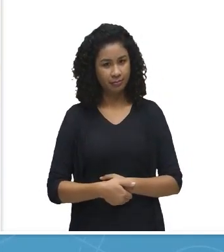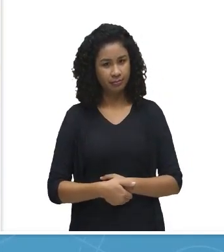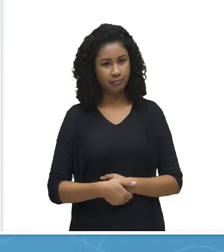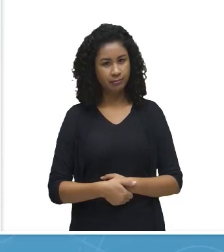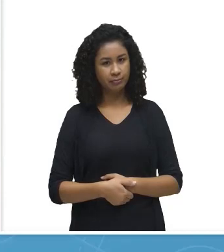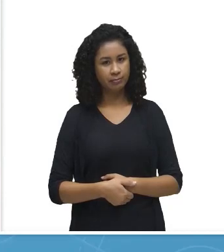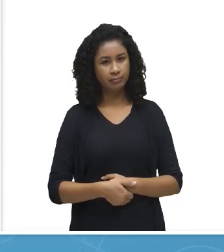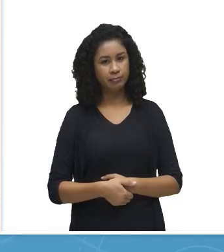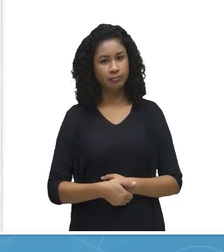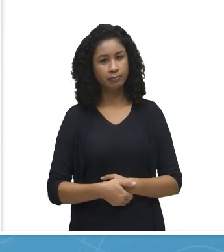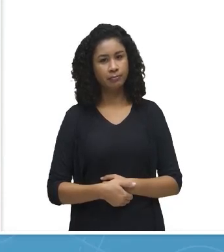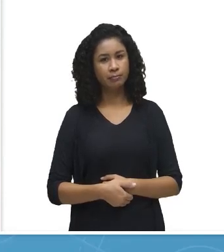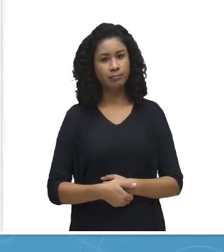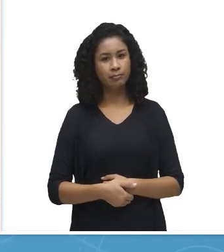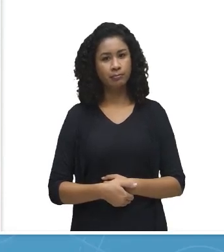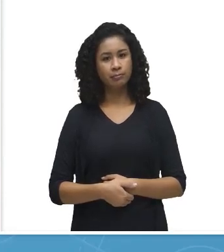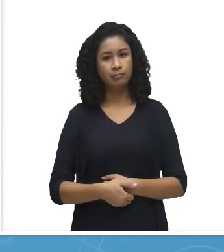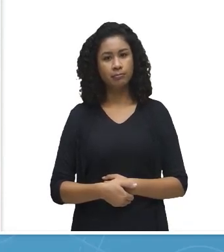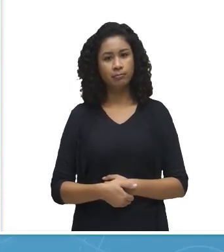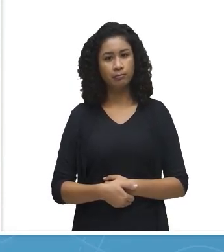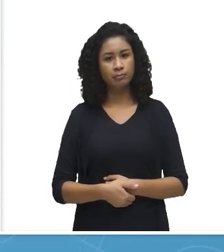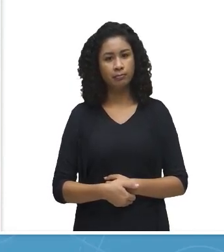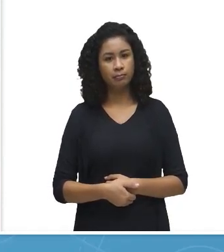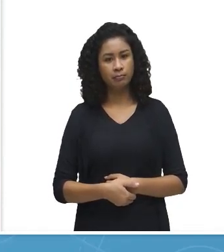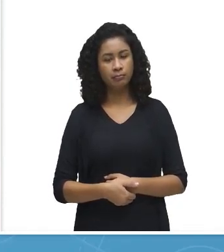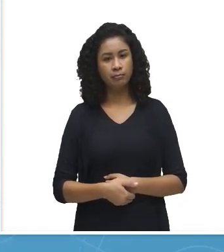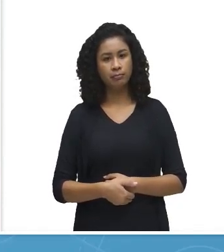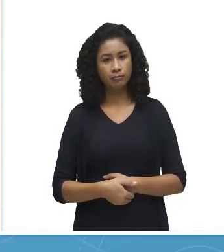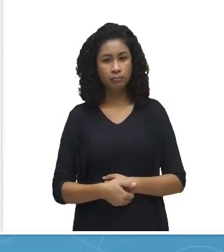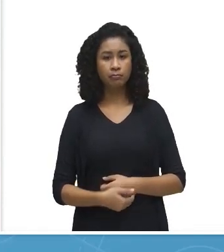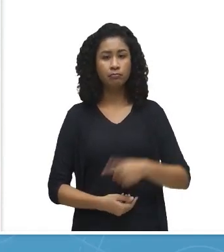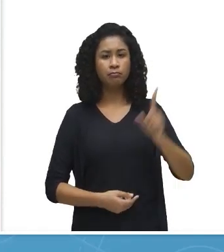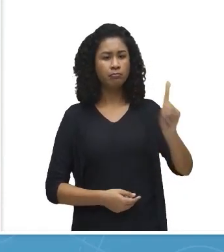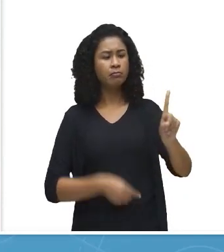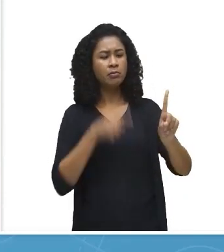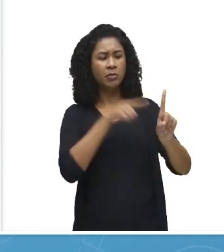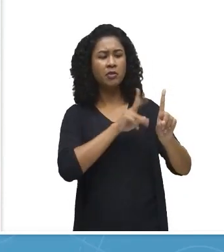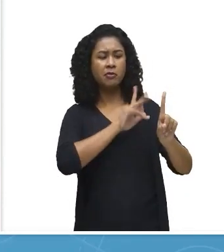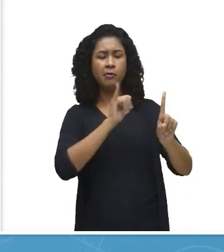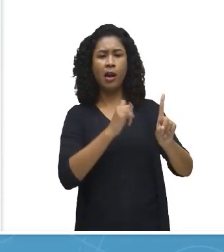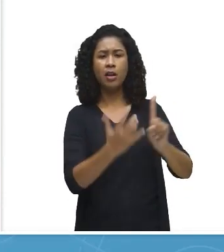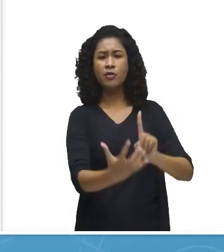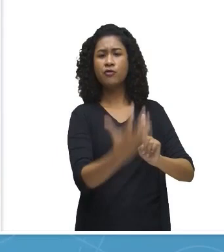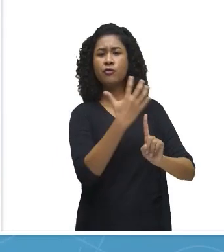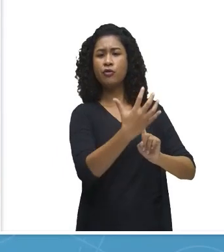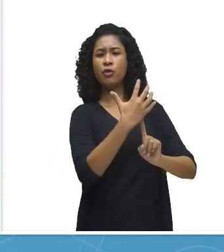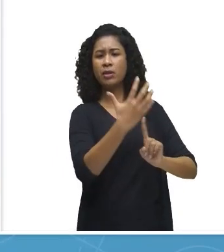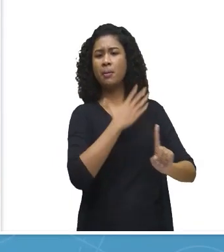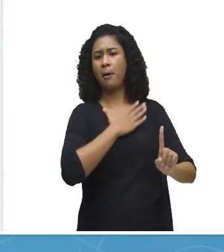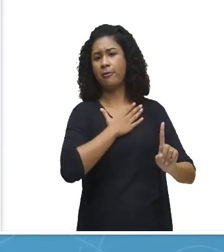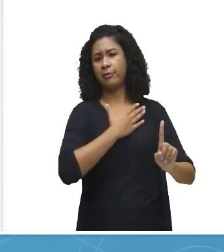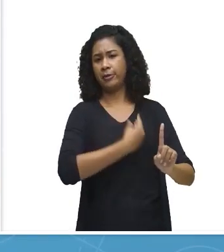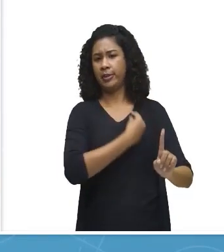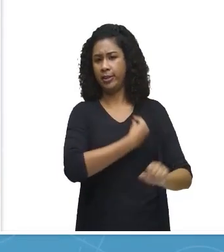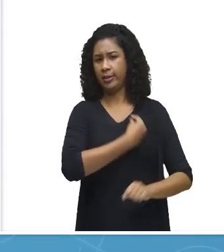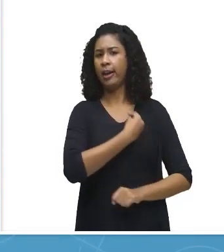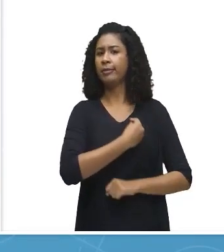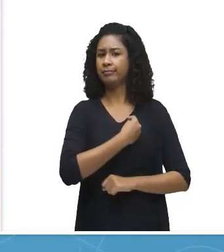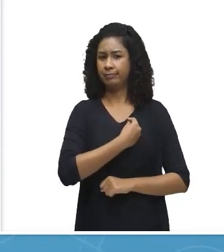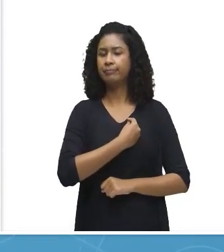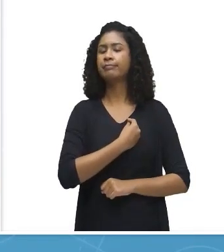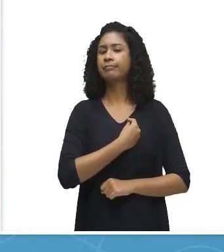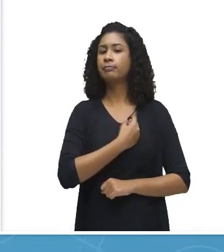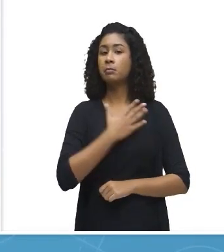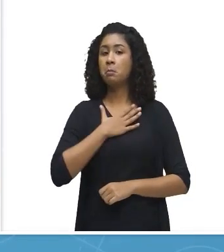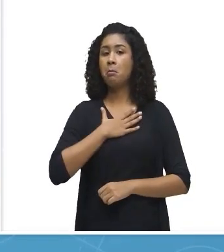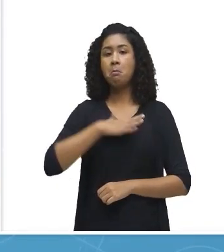Como aquilo que de certa forma vai permear a tua vida e de certa forma vai permear o teu padrão de